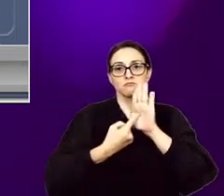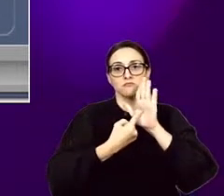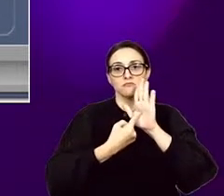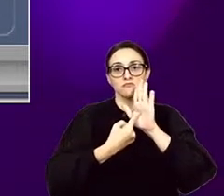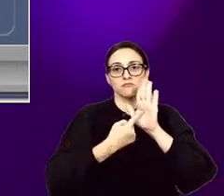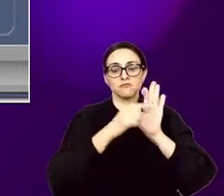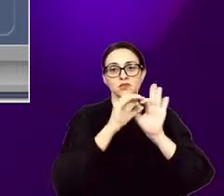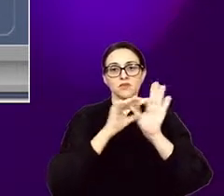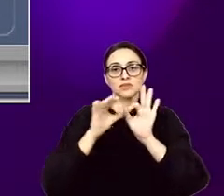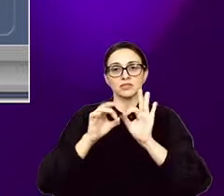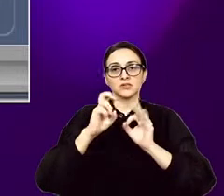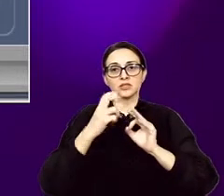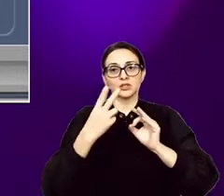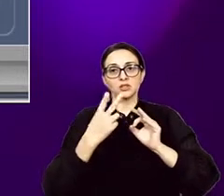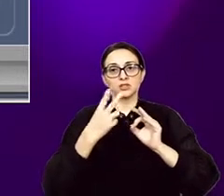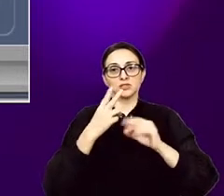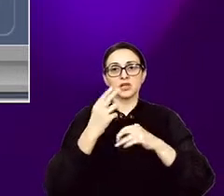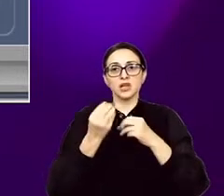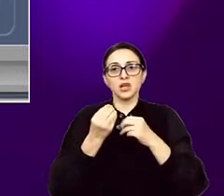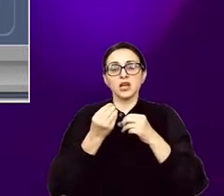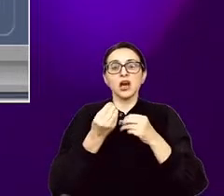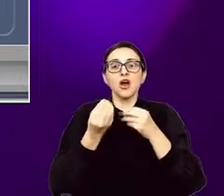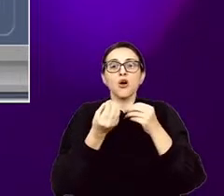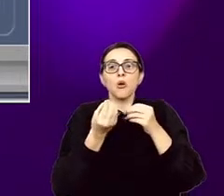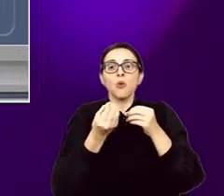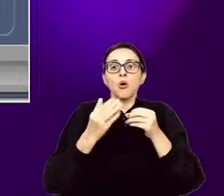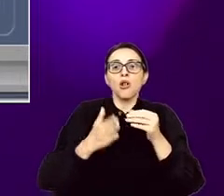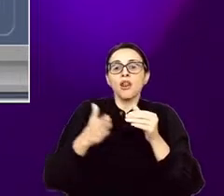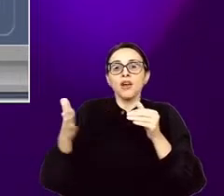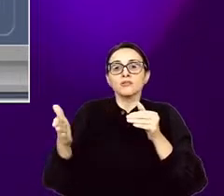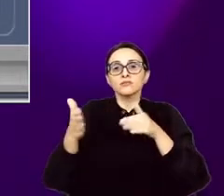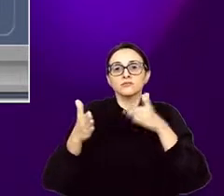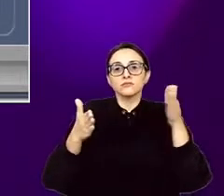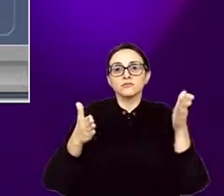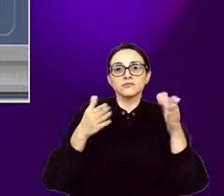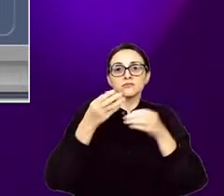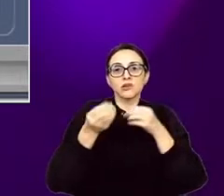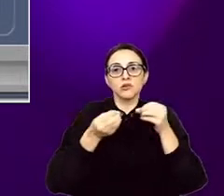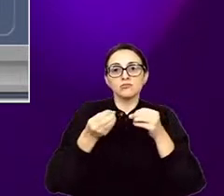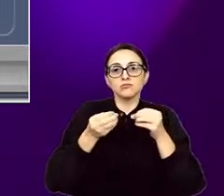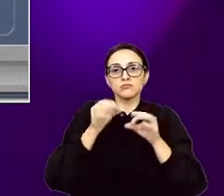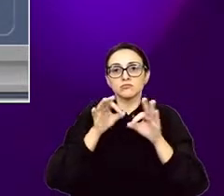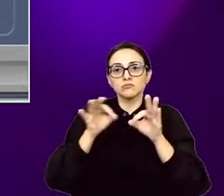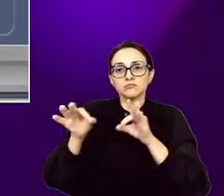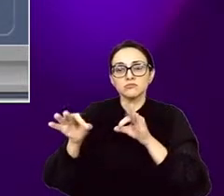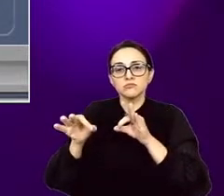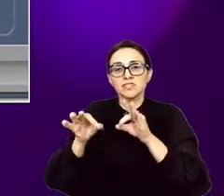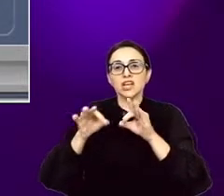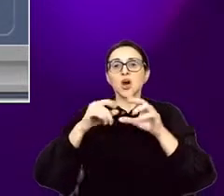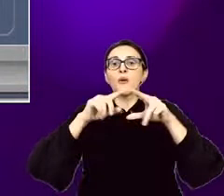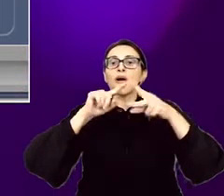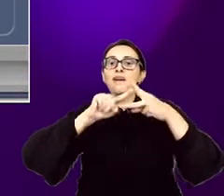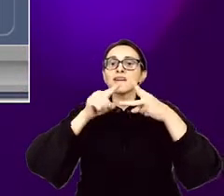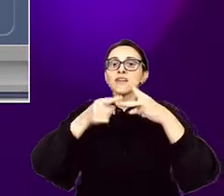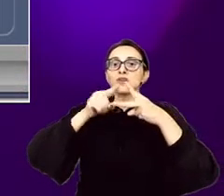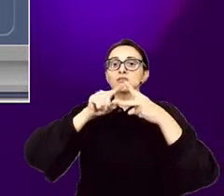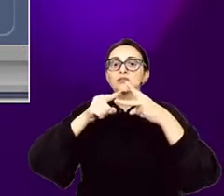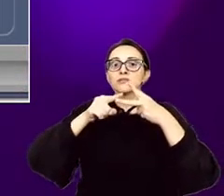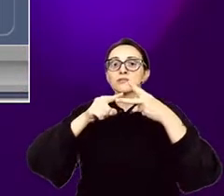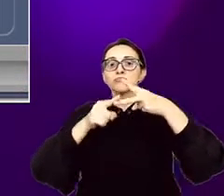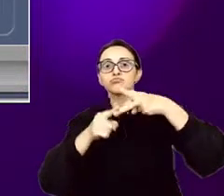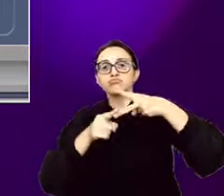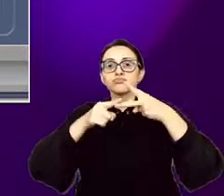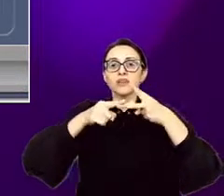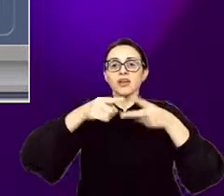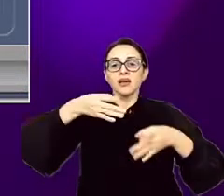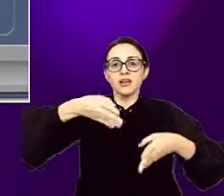aqui 52, qual é o liner que vai ser utilizado, a gente vai usar um liner de polietileno X3 com 0 graus, tá, de inclinação.